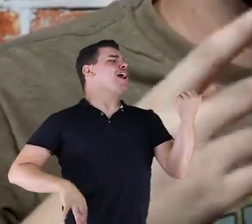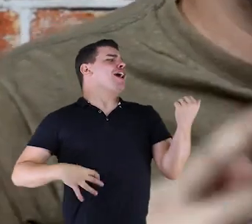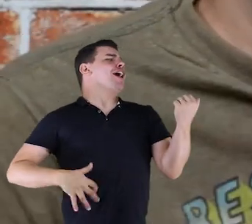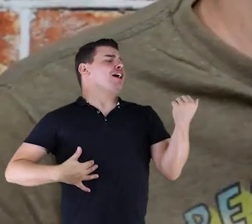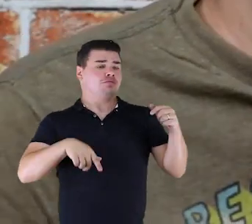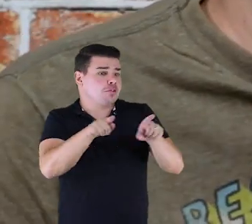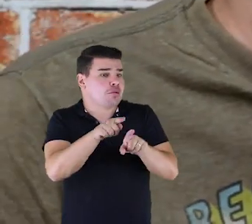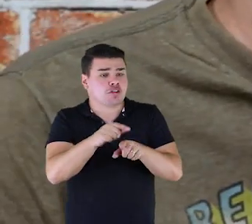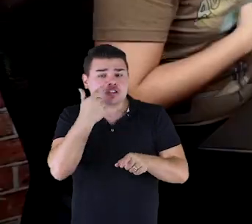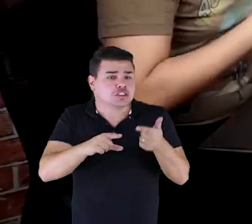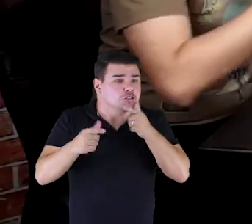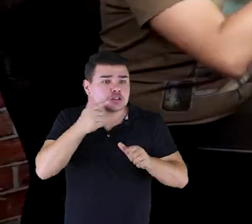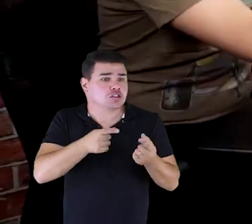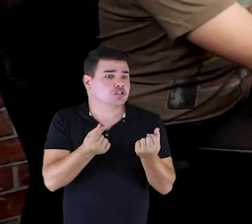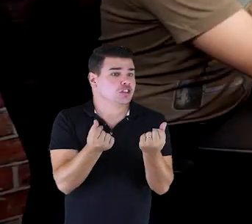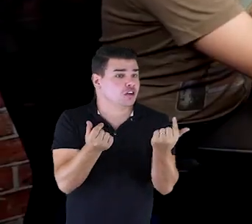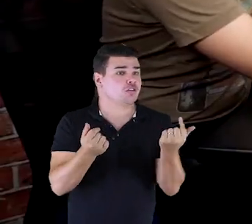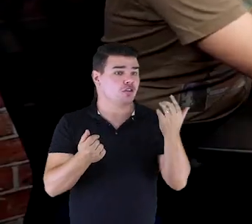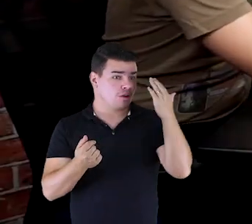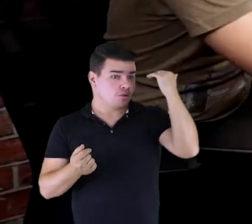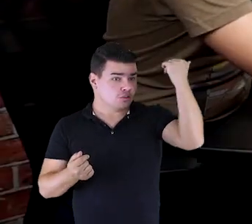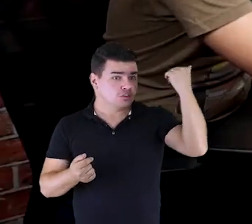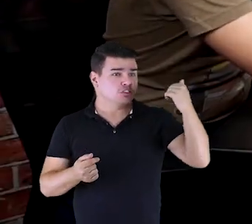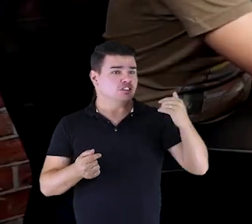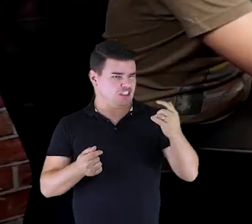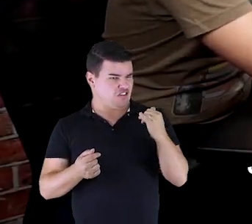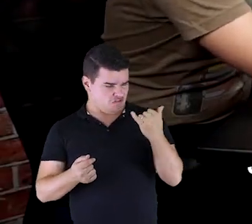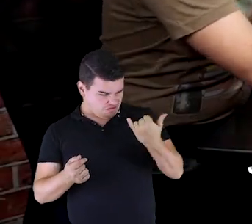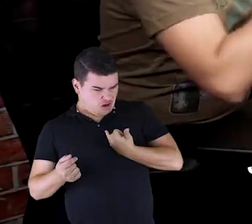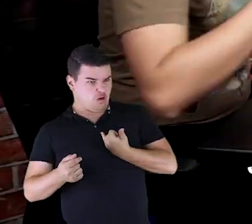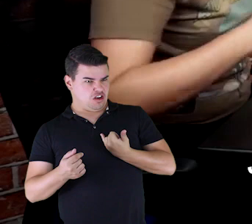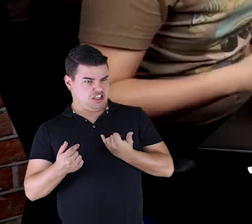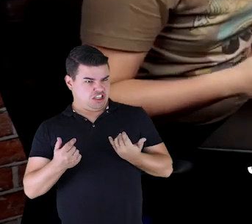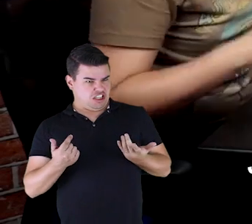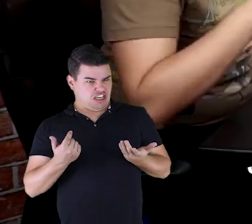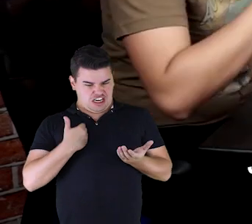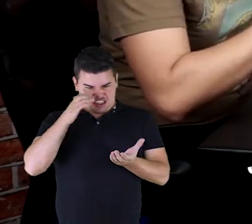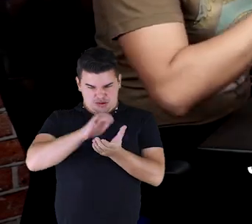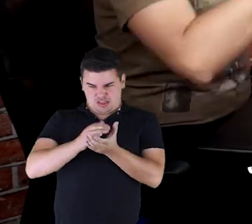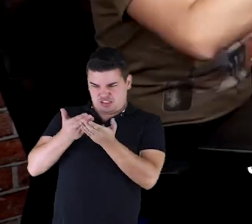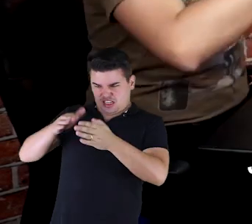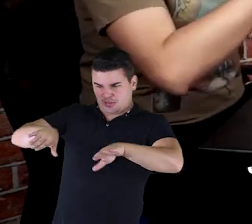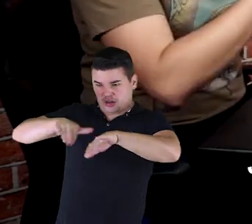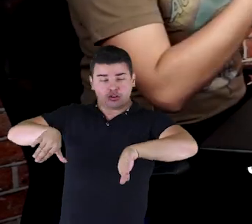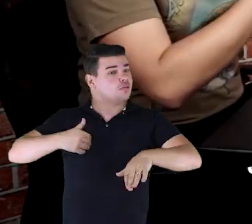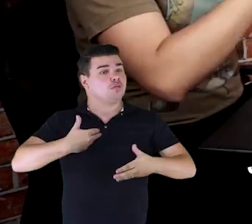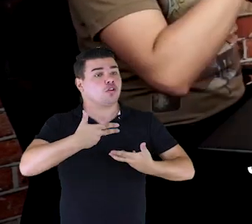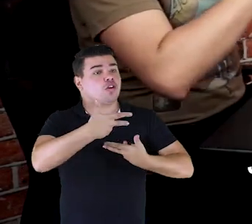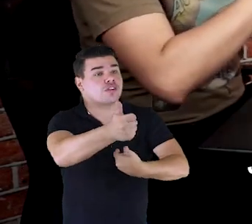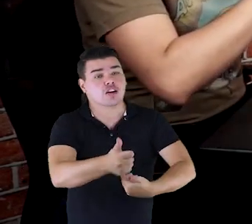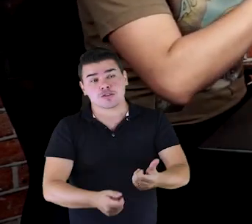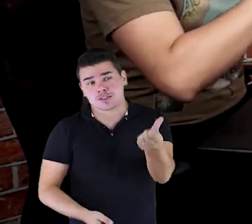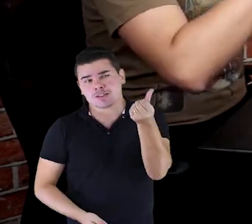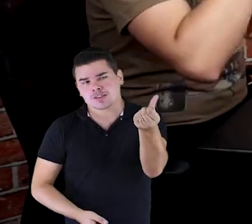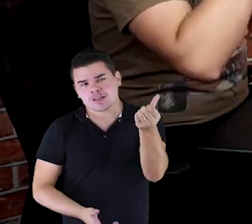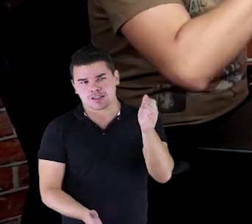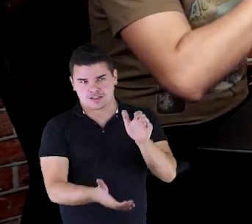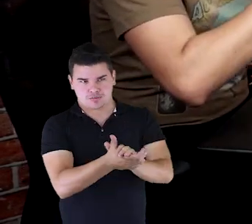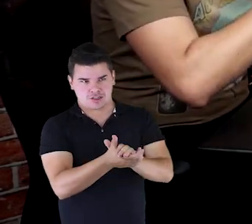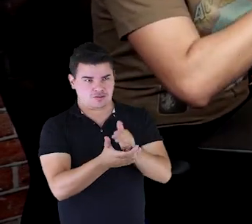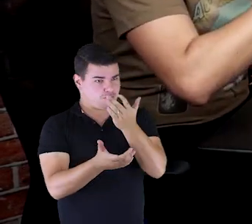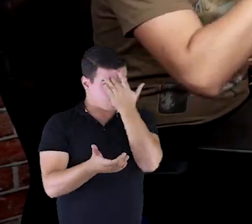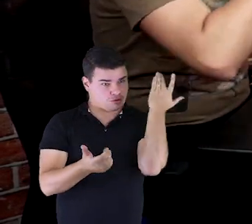fazer evento, ganhou um dinheirinho dele lá. Você falou de casamento, que eu já estraguei casamento. Já fui convidado pra ser padrinho de 6 casamentos de pessoas que